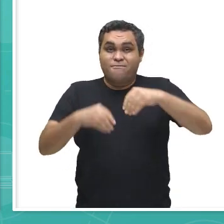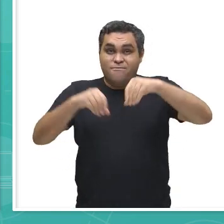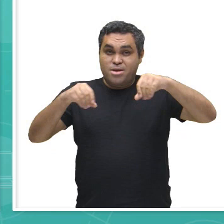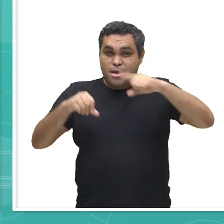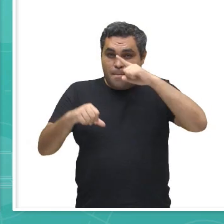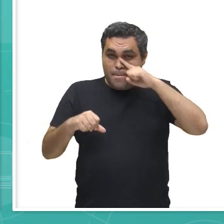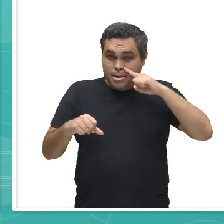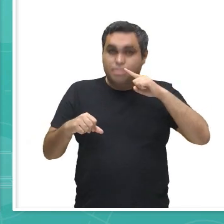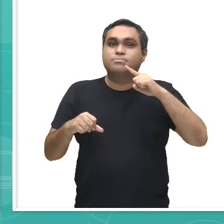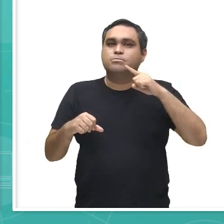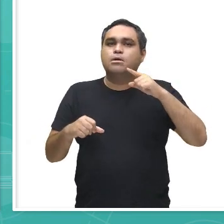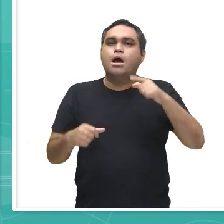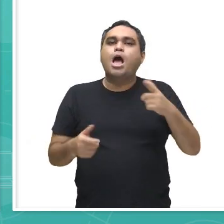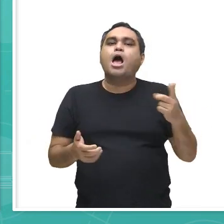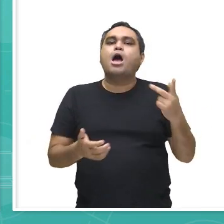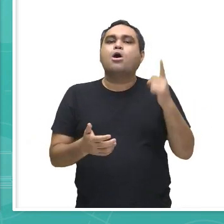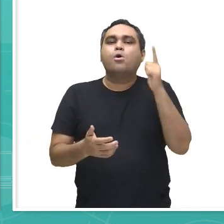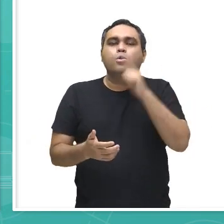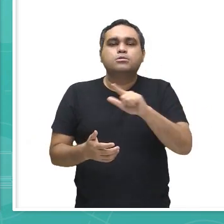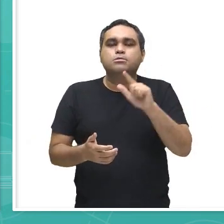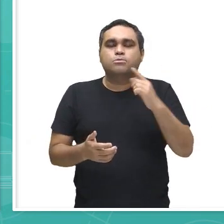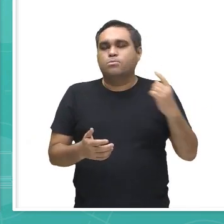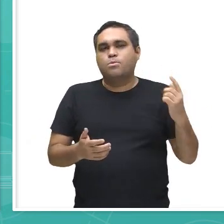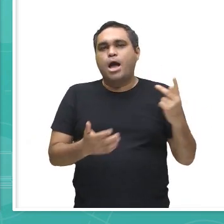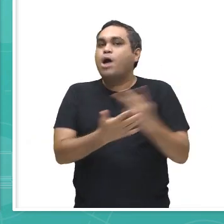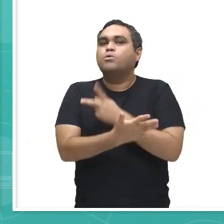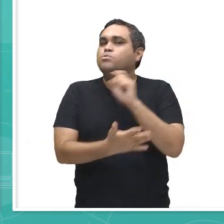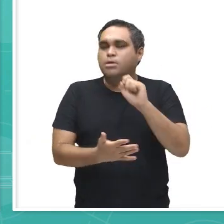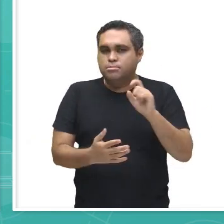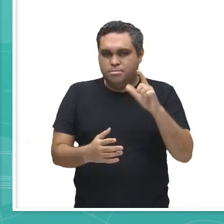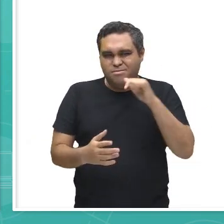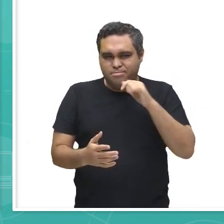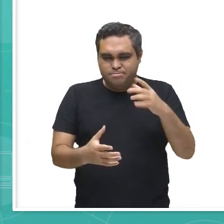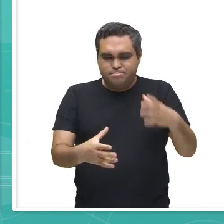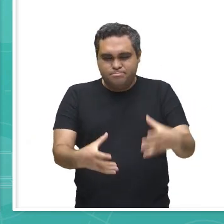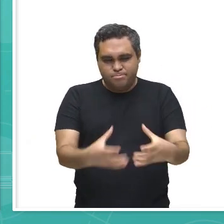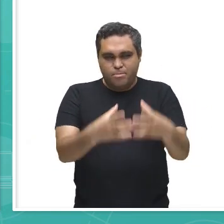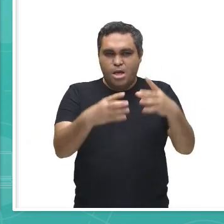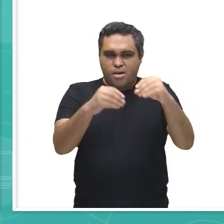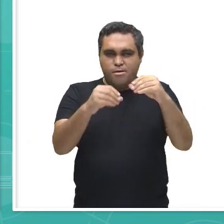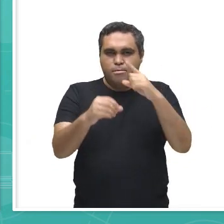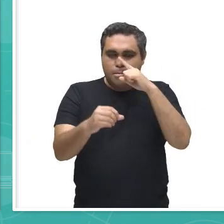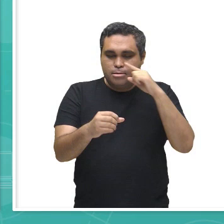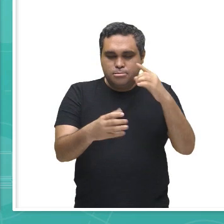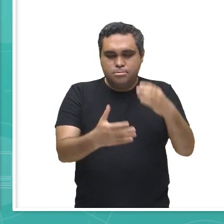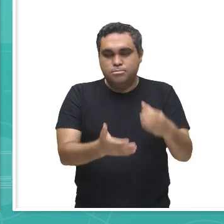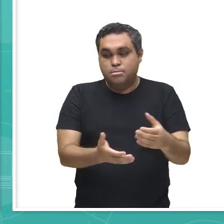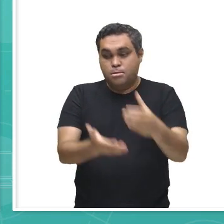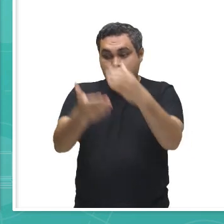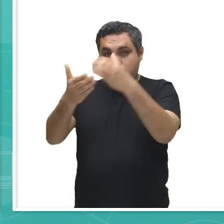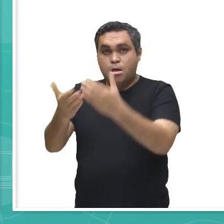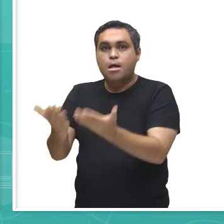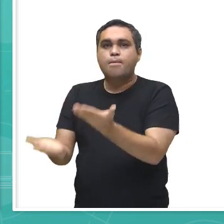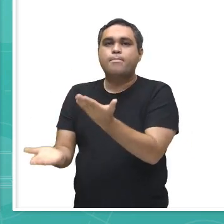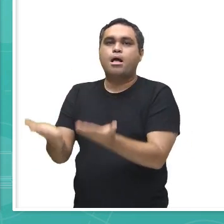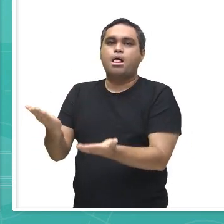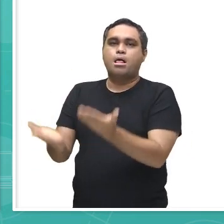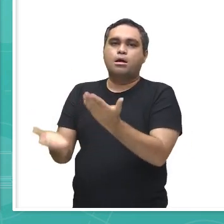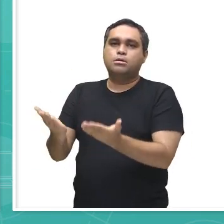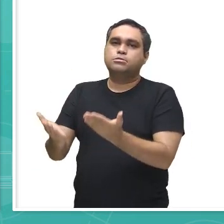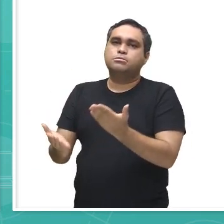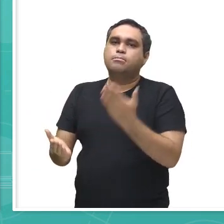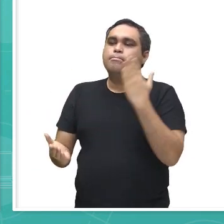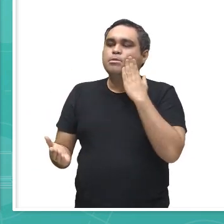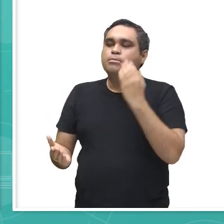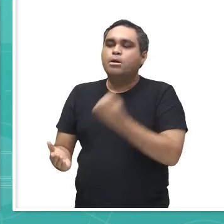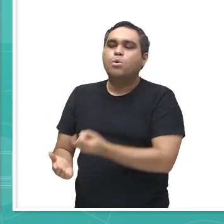pega a farinha, coloca onde? Na balança para quantificar, para saber quanto que eu tenho